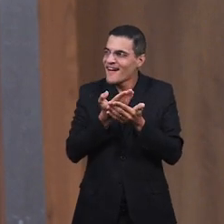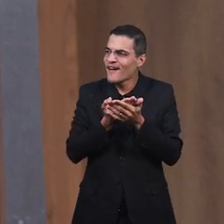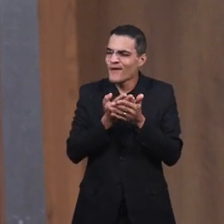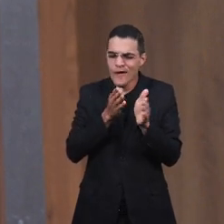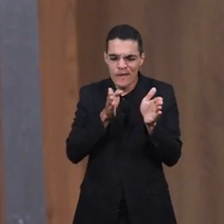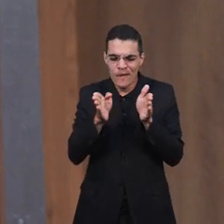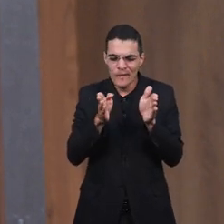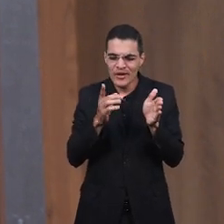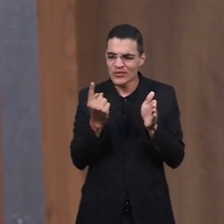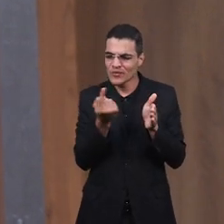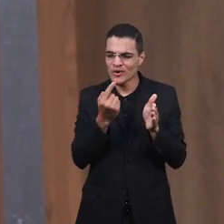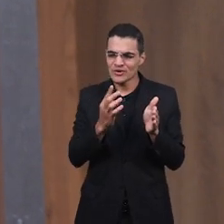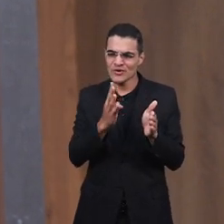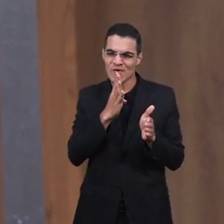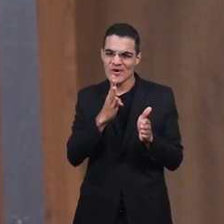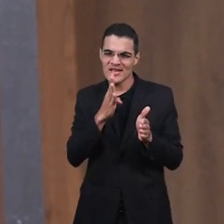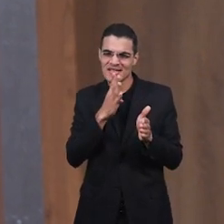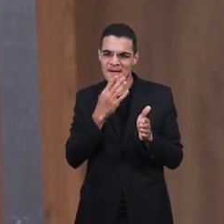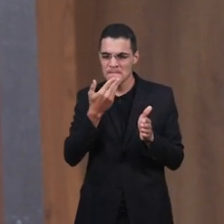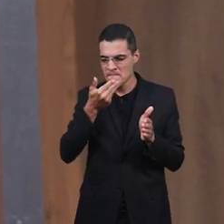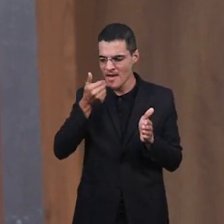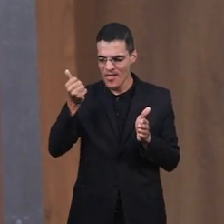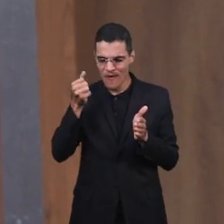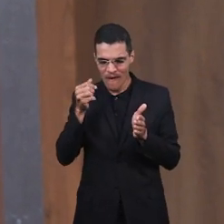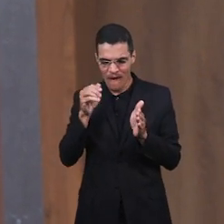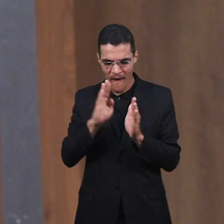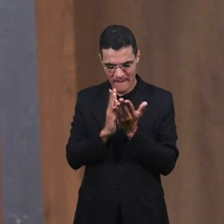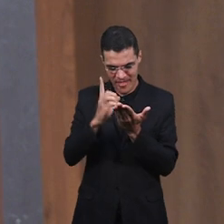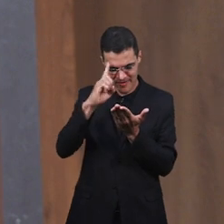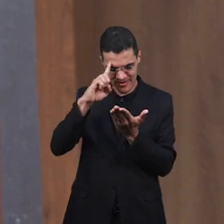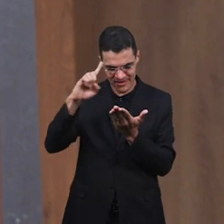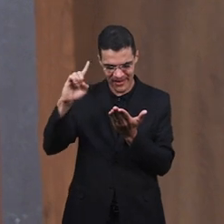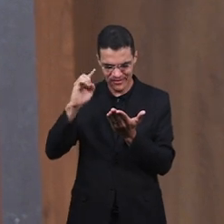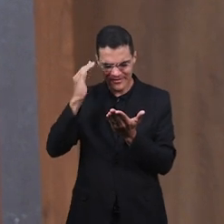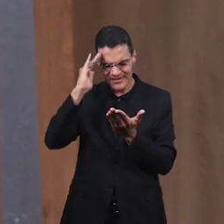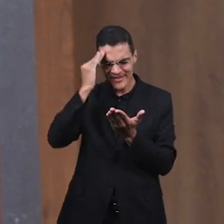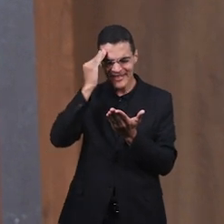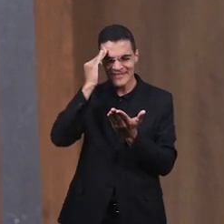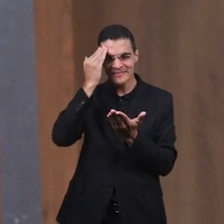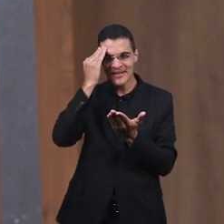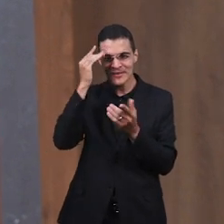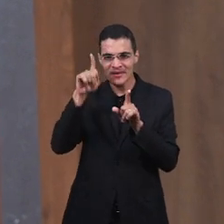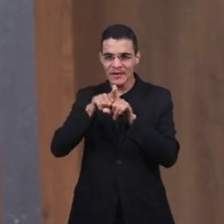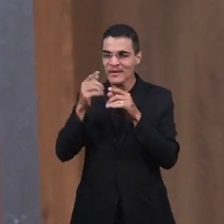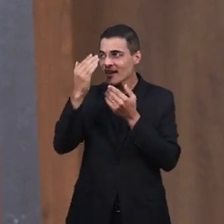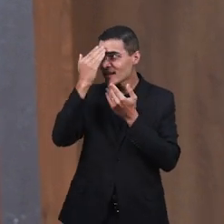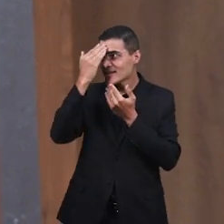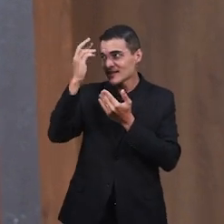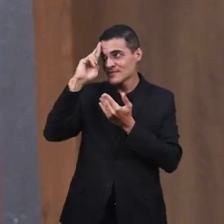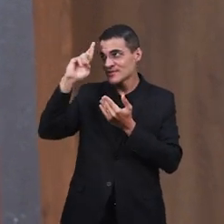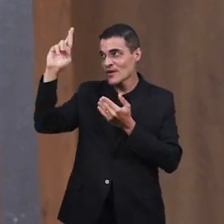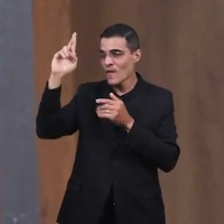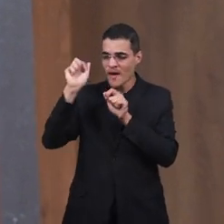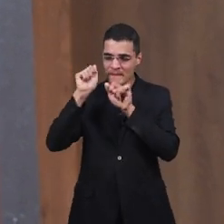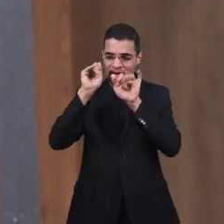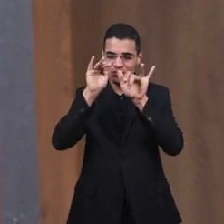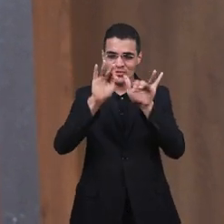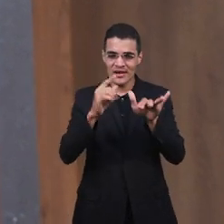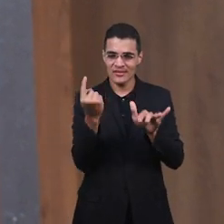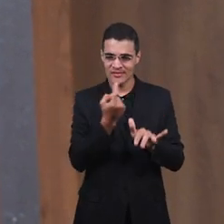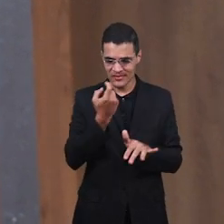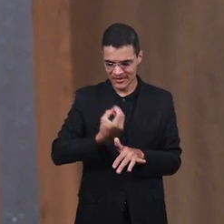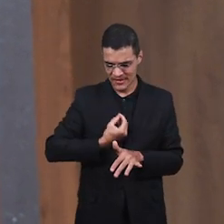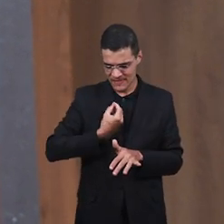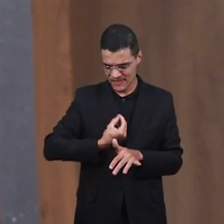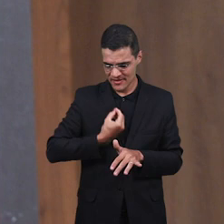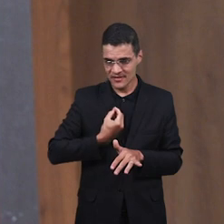aula, por termos conhecido mais um pouco da Tua palavra. Te louvamos pela bênção que o Senhor tem